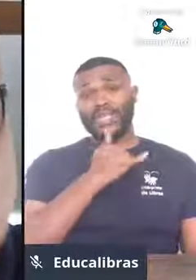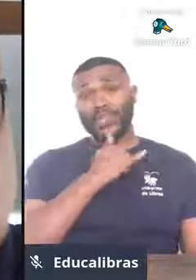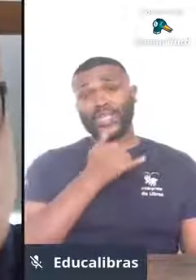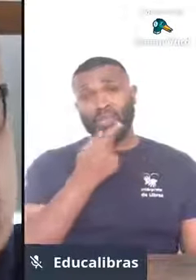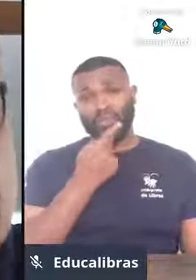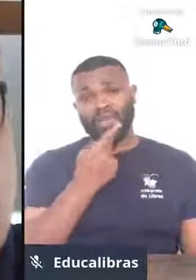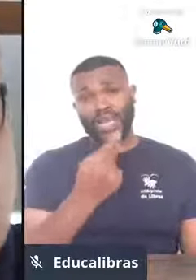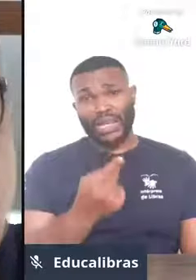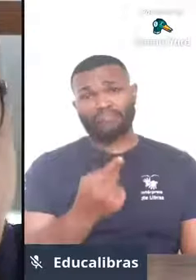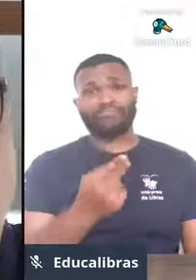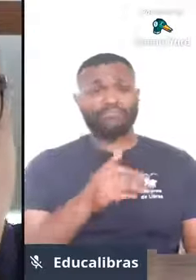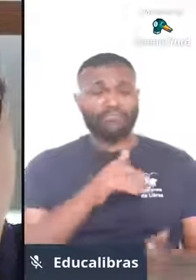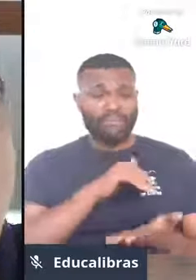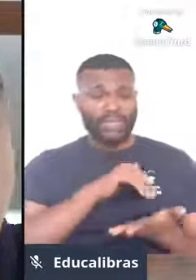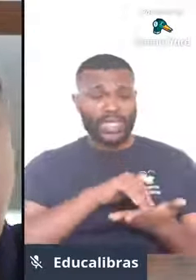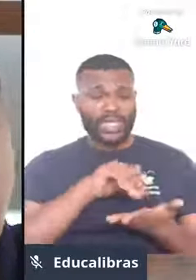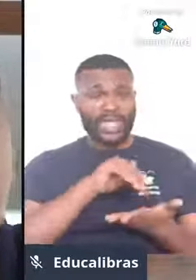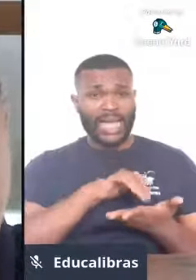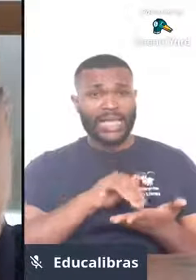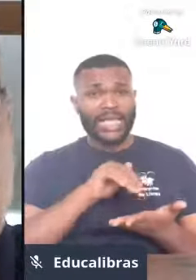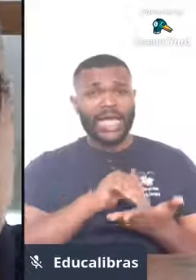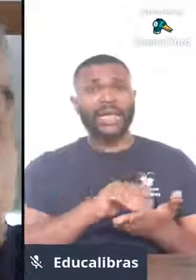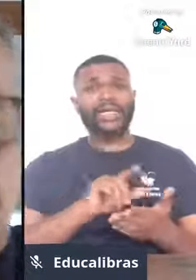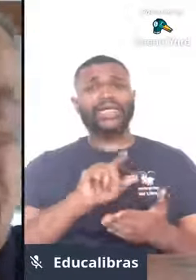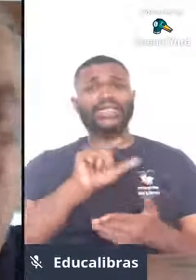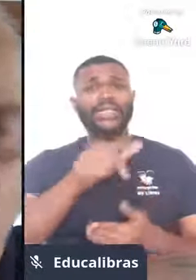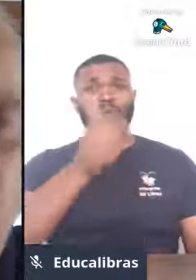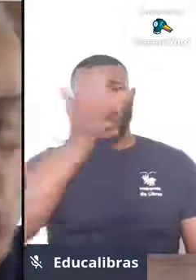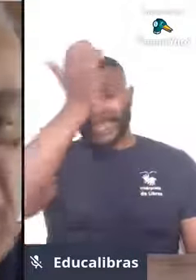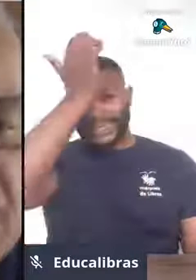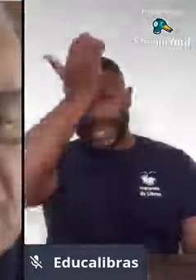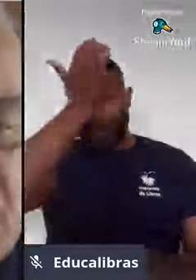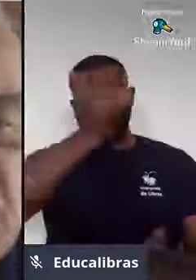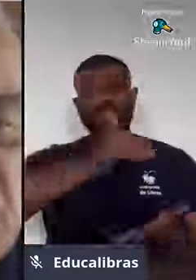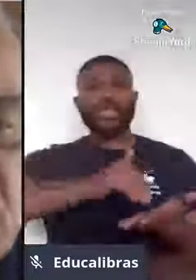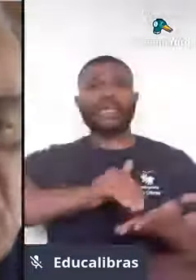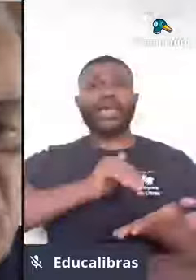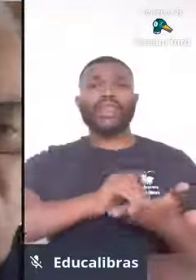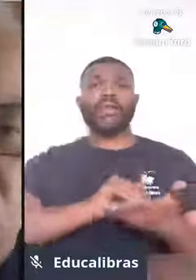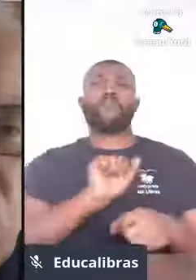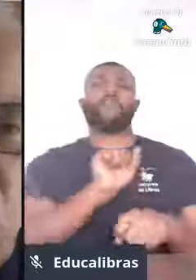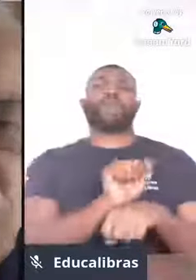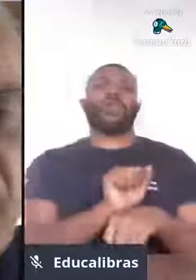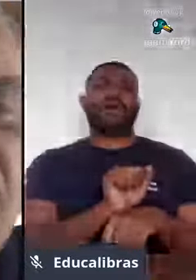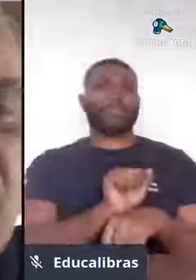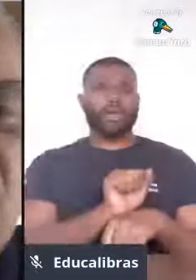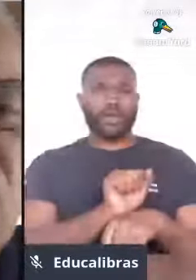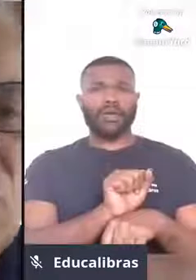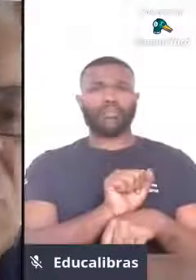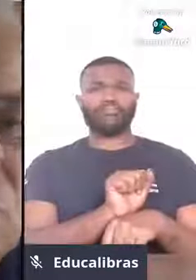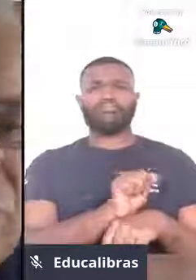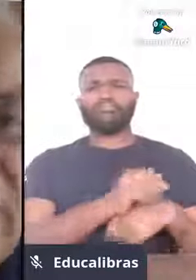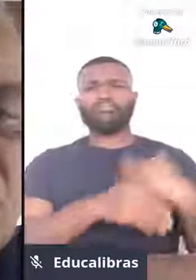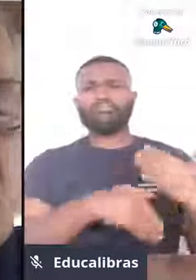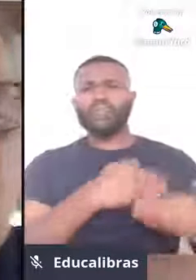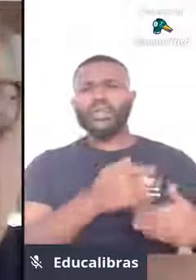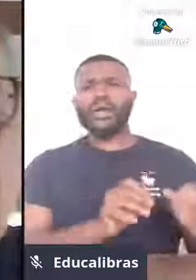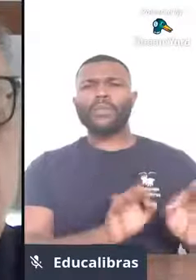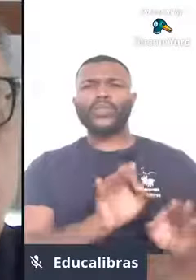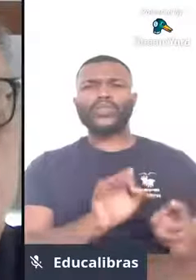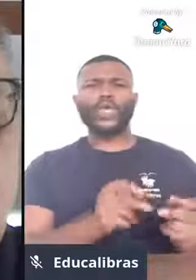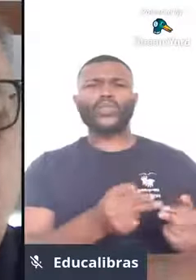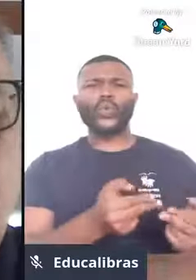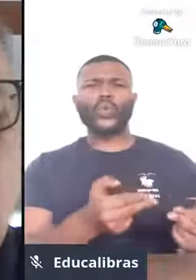a secretaria ficou um pouco parada na gestão dele, ficou um pouco parada, sim. O andamento, os projetos e tal,